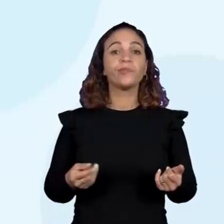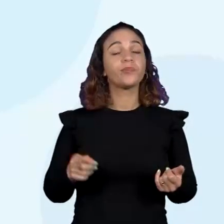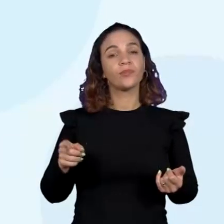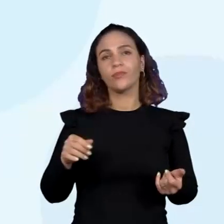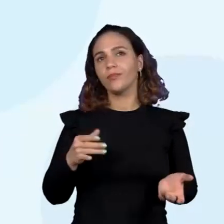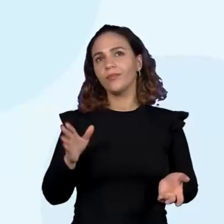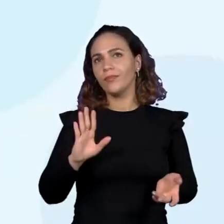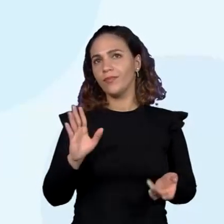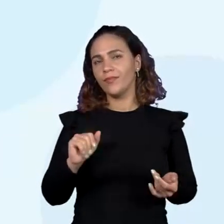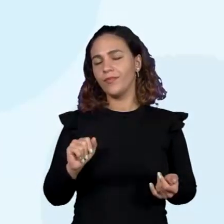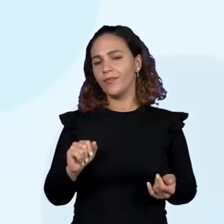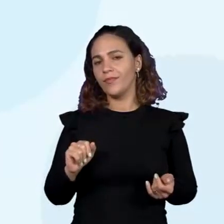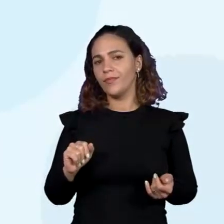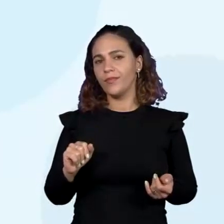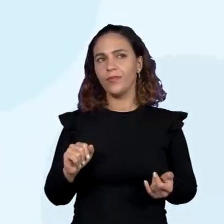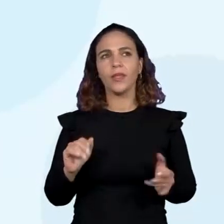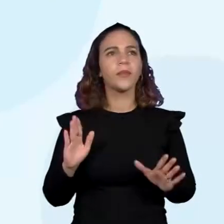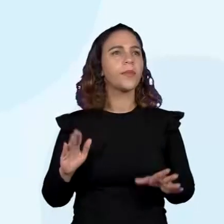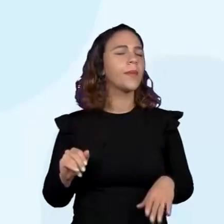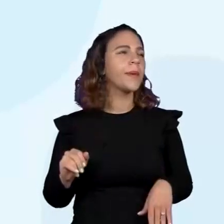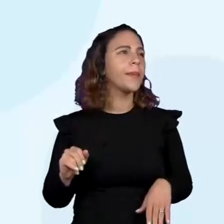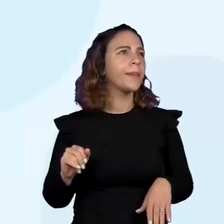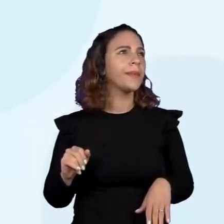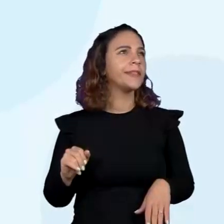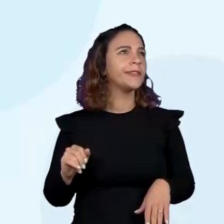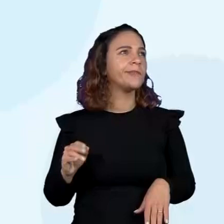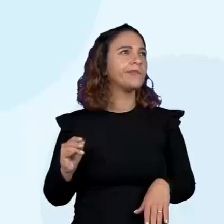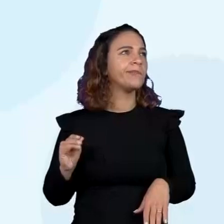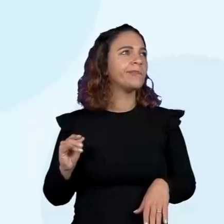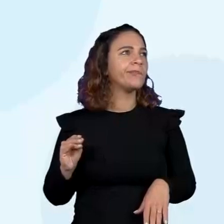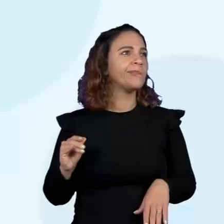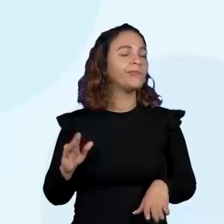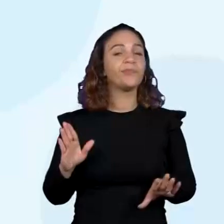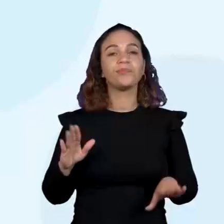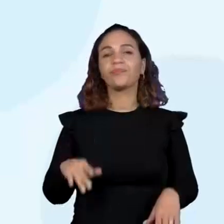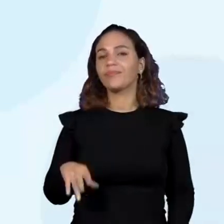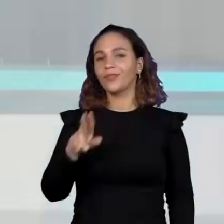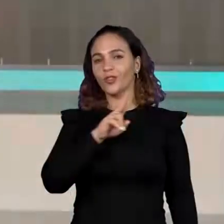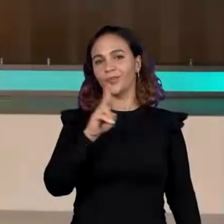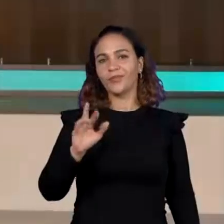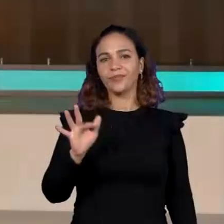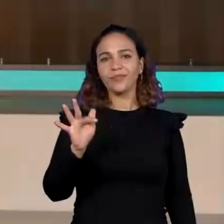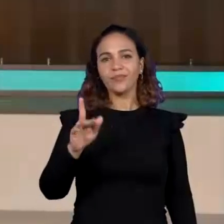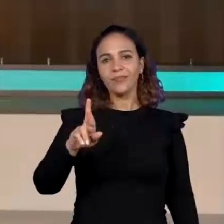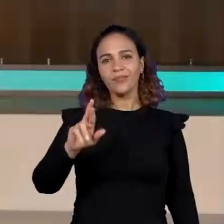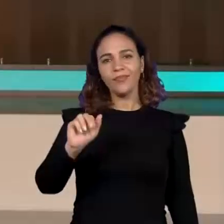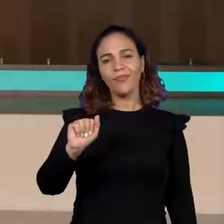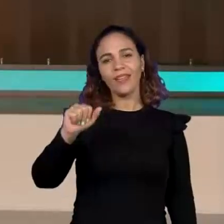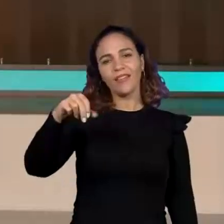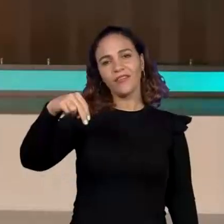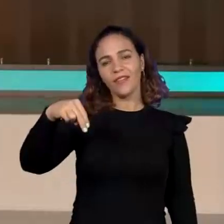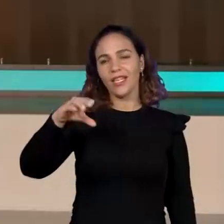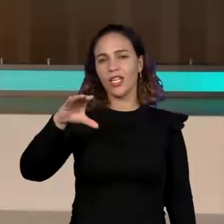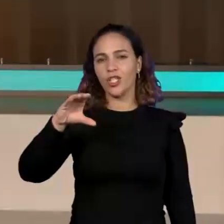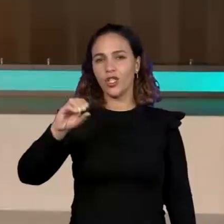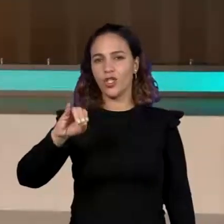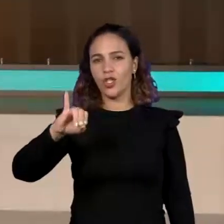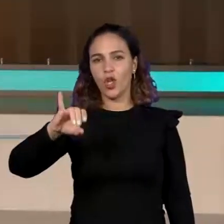Juan não vai ser francês. Se eu falar que François nasceu na França, ele